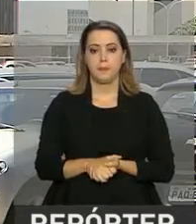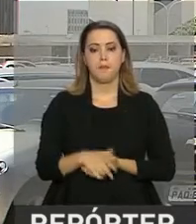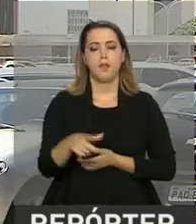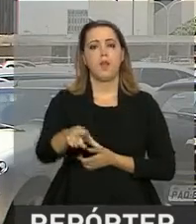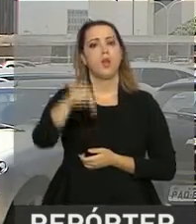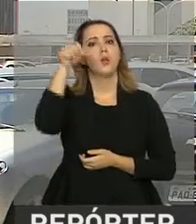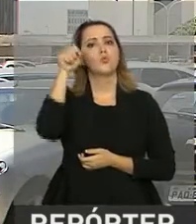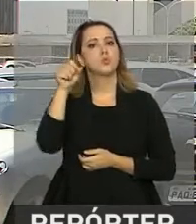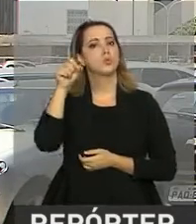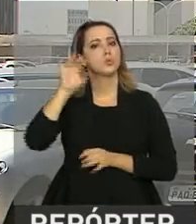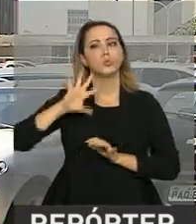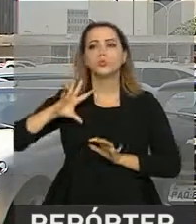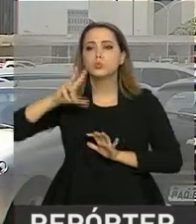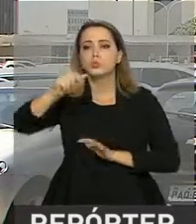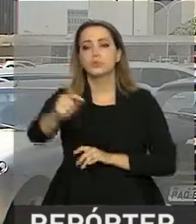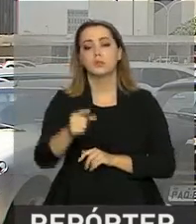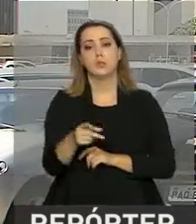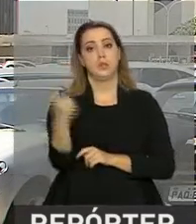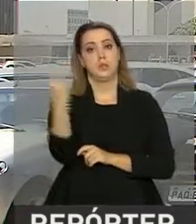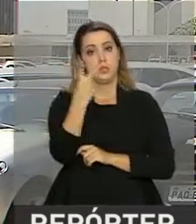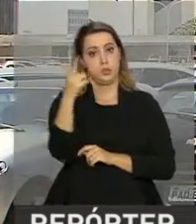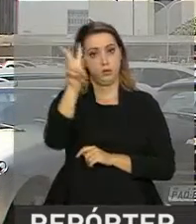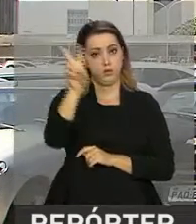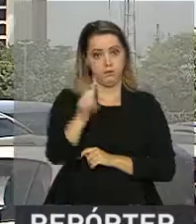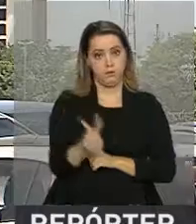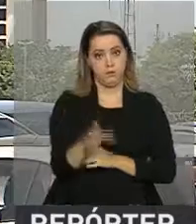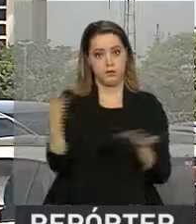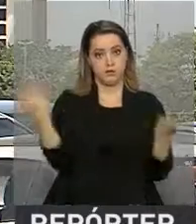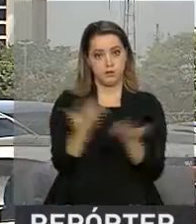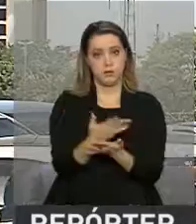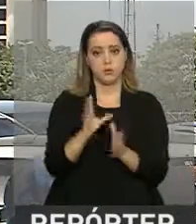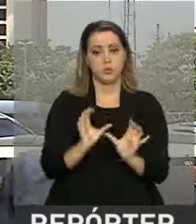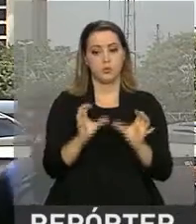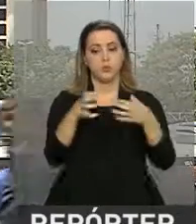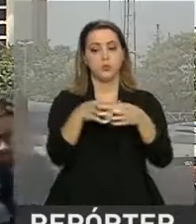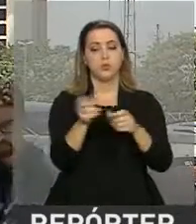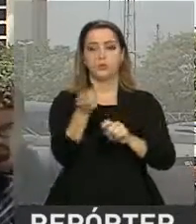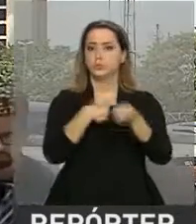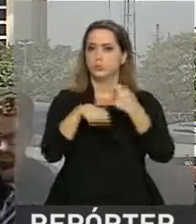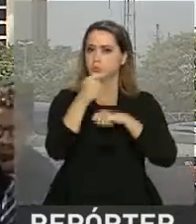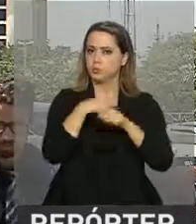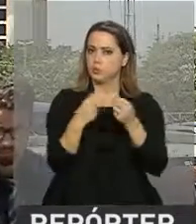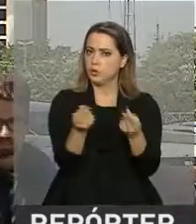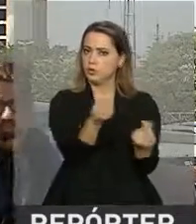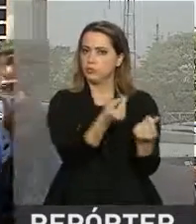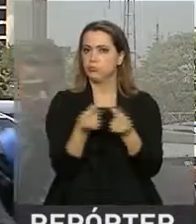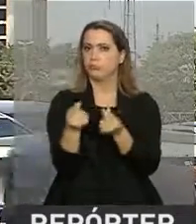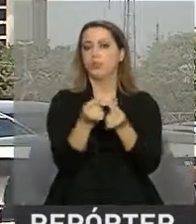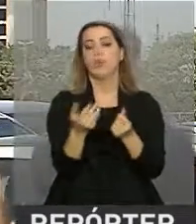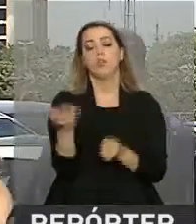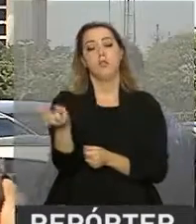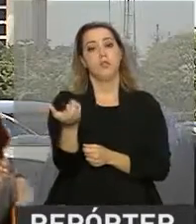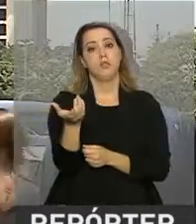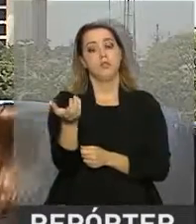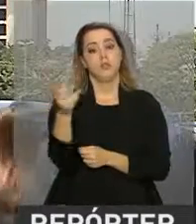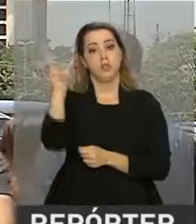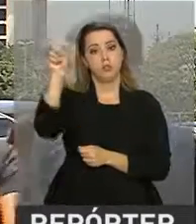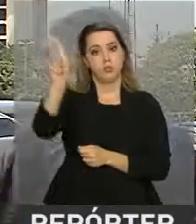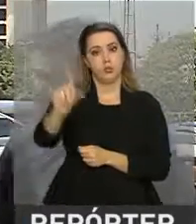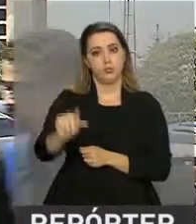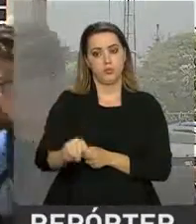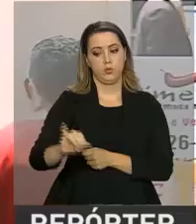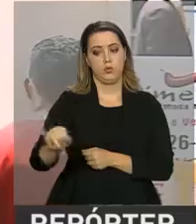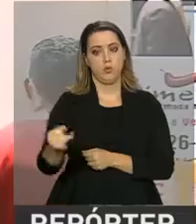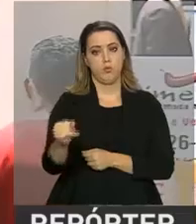A decisão foi por unanimidade. Pela segunda vez consecutiva, o Comitê de Política Monetária do Banco Central decidiu reduzir a taxa básica de juros